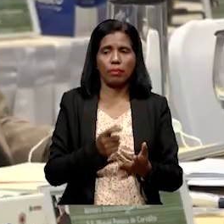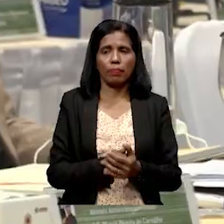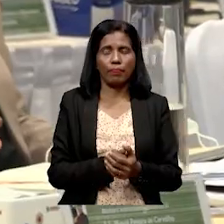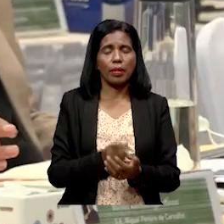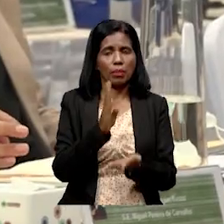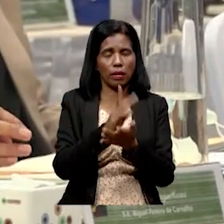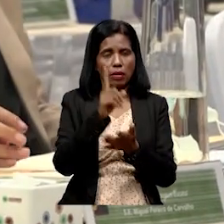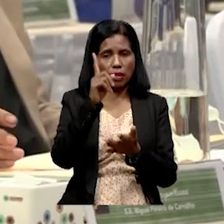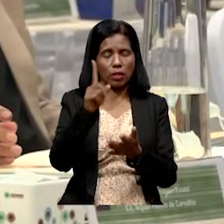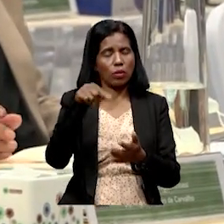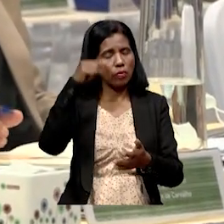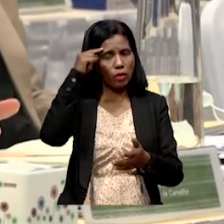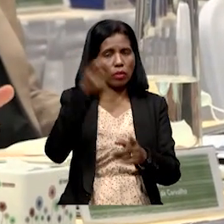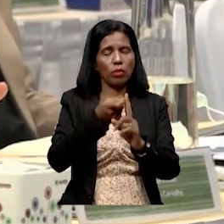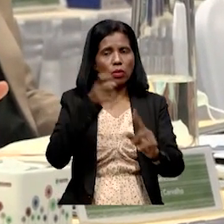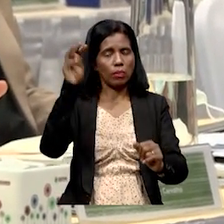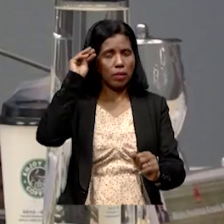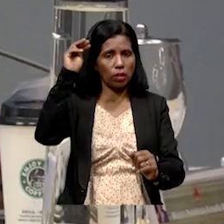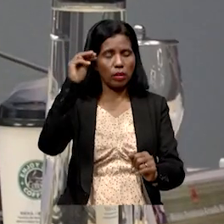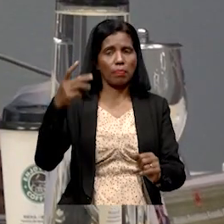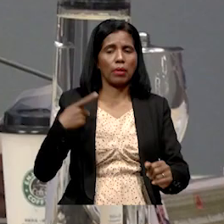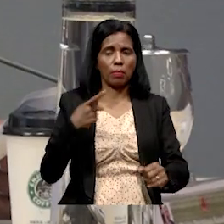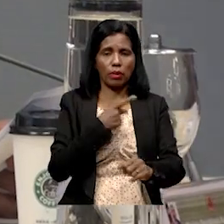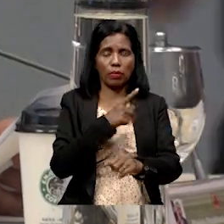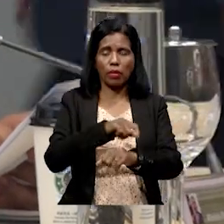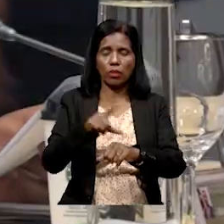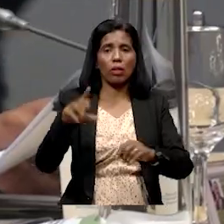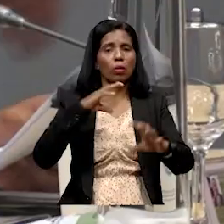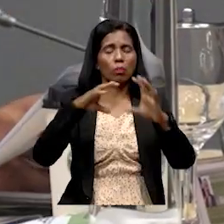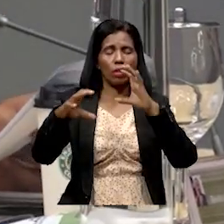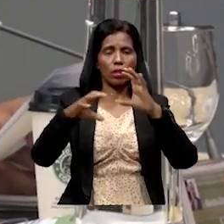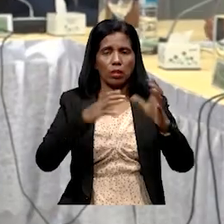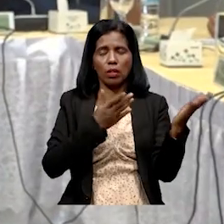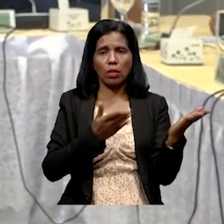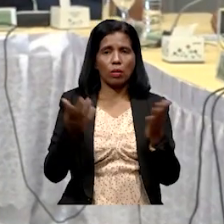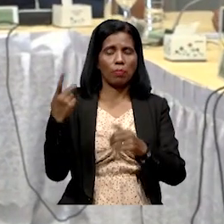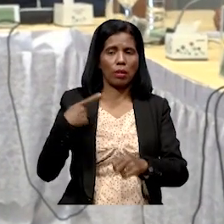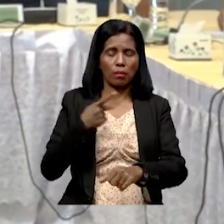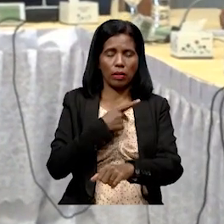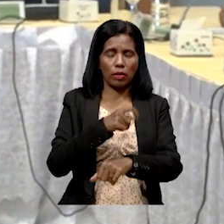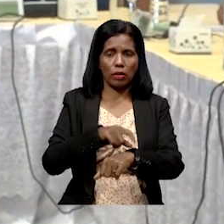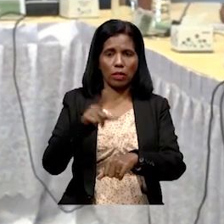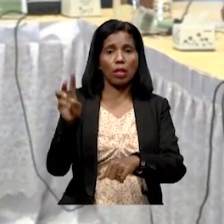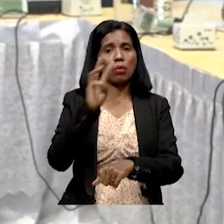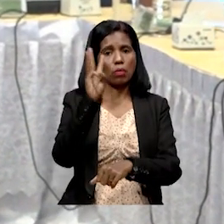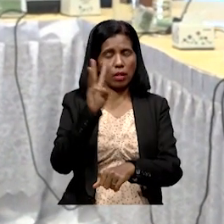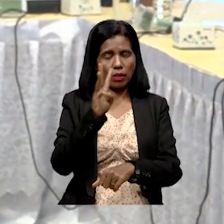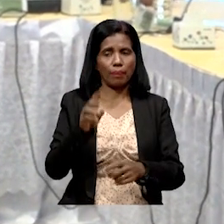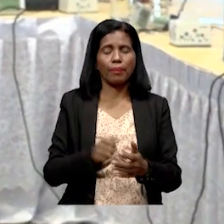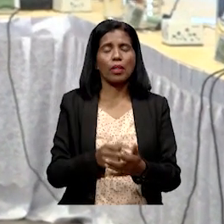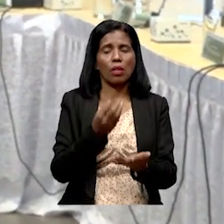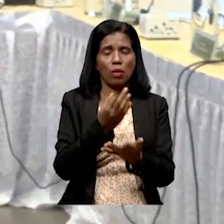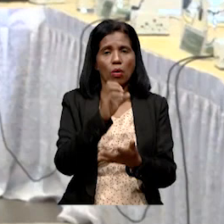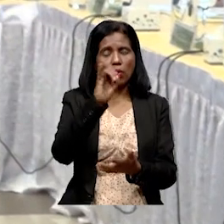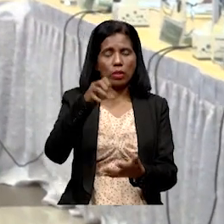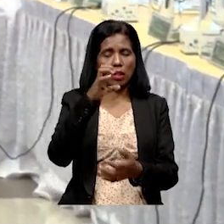resing, né? Governo Lihusi, ministro assunto parlamentar no comunicação social, sei lori ba Parlamento Nacional e a quarta-feira, né? Enquanto orçamento geral